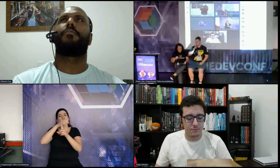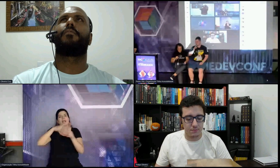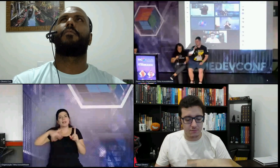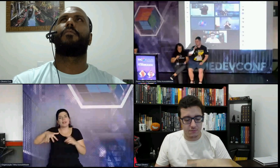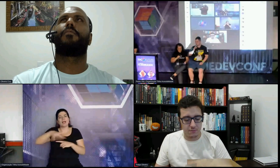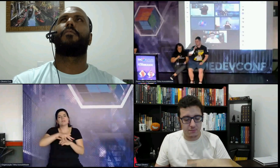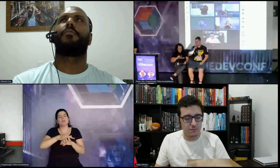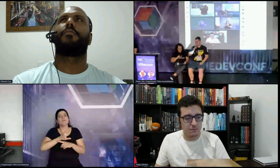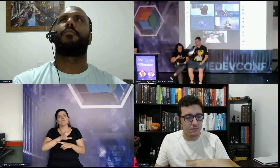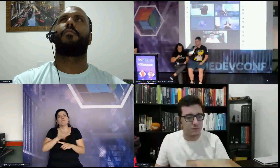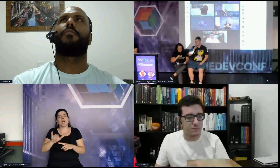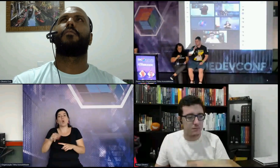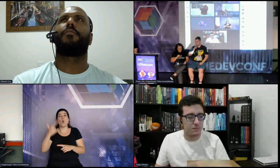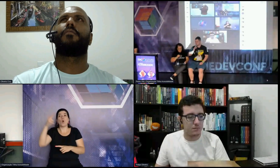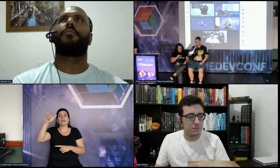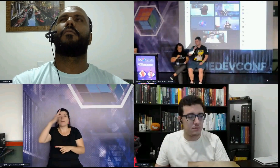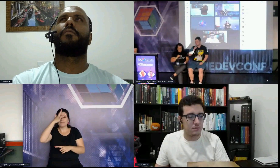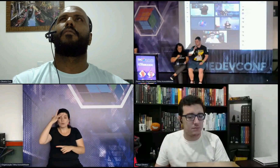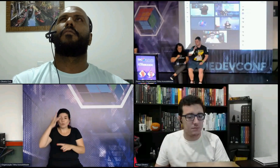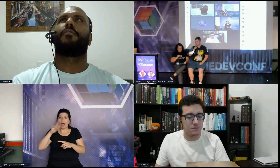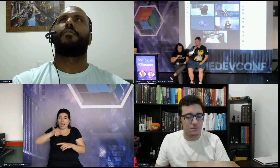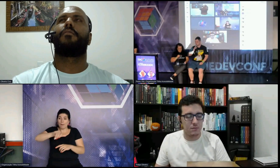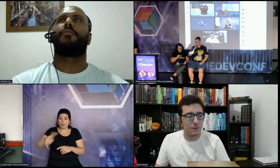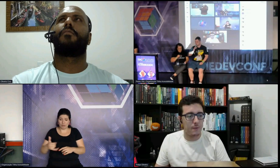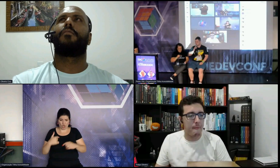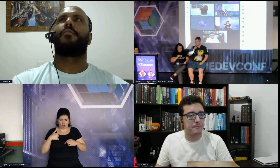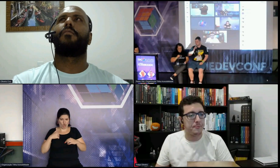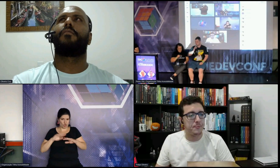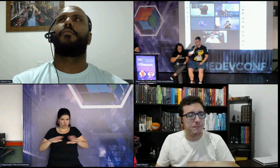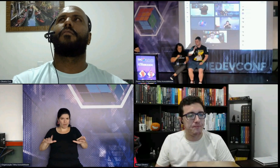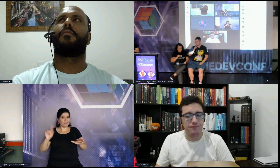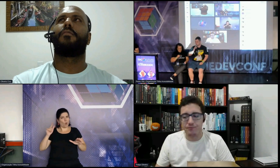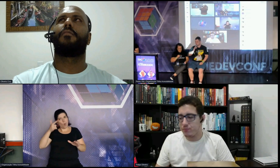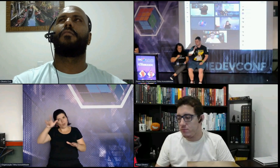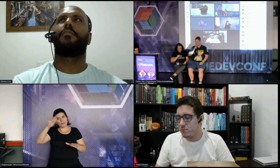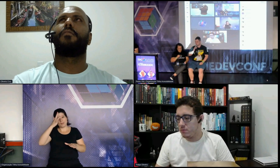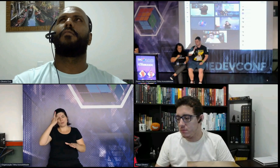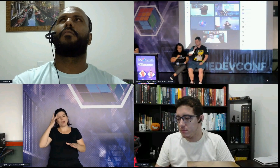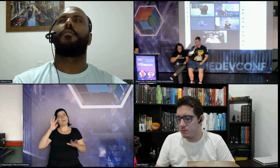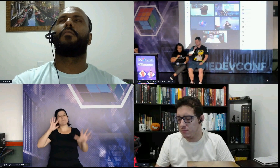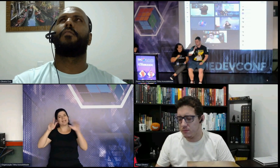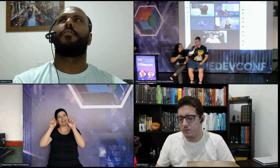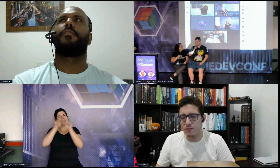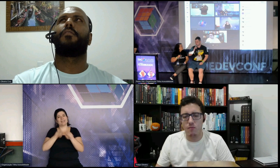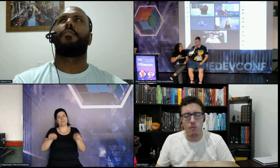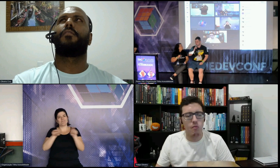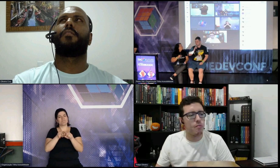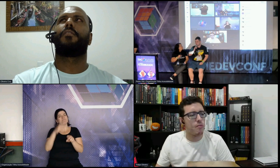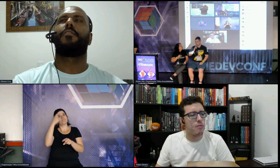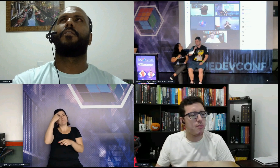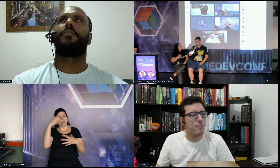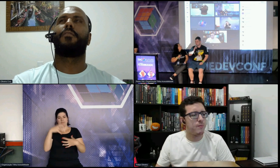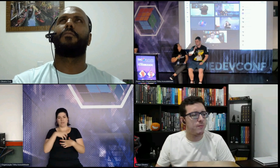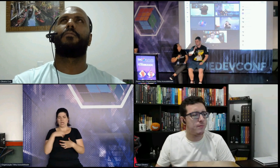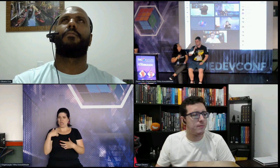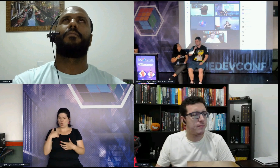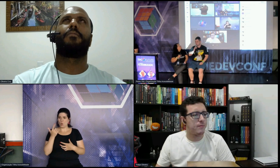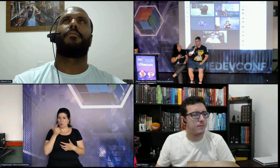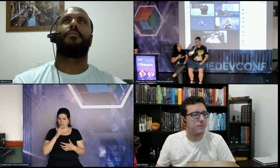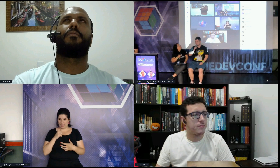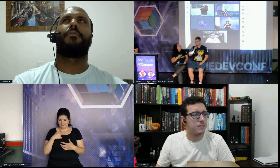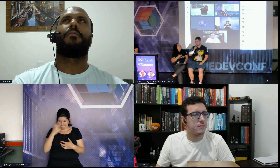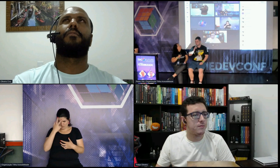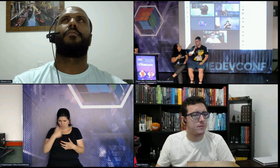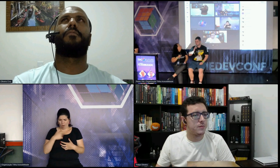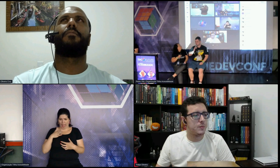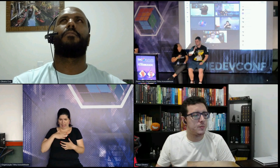que vai ficar para os outros e não no que vai ficar para a gente. Então, a gente não tem que ter aquela sensação de que eu estou fazendo por mim, mas